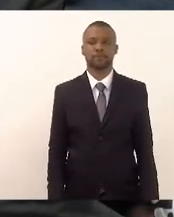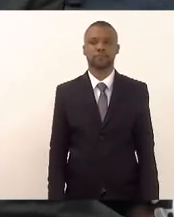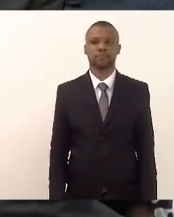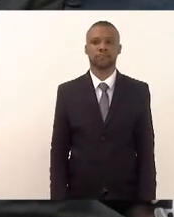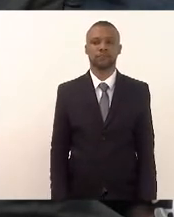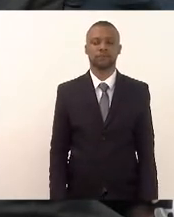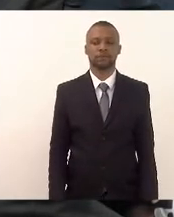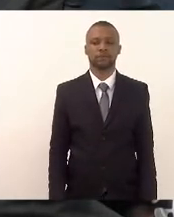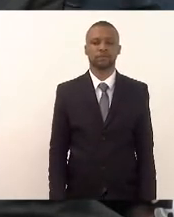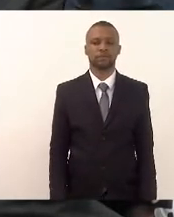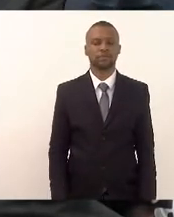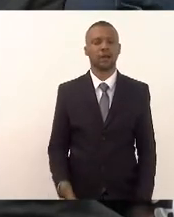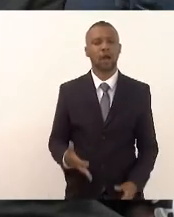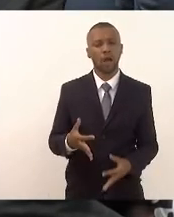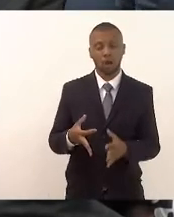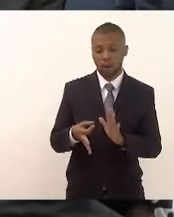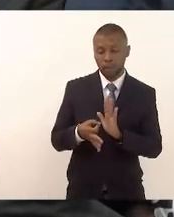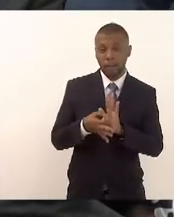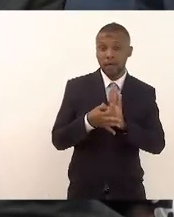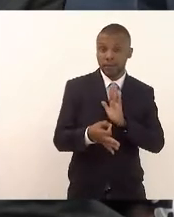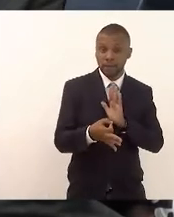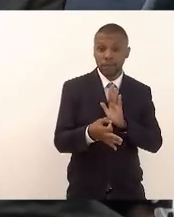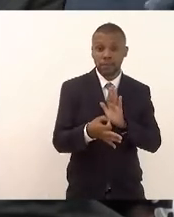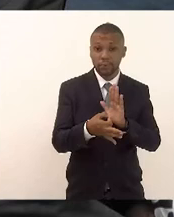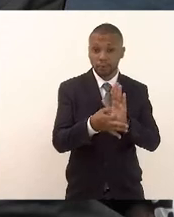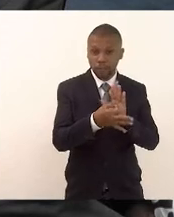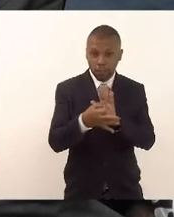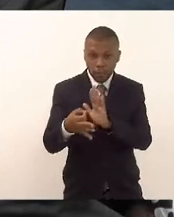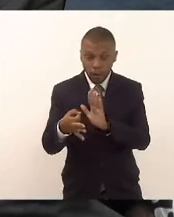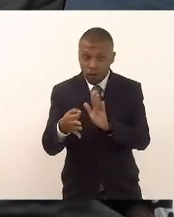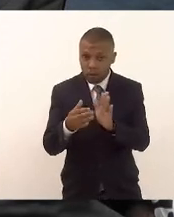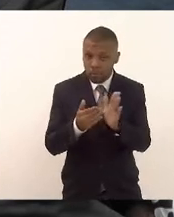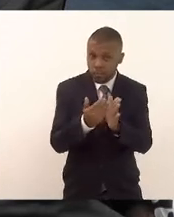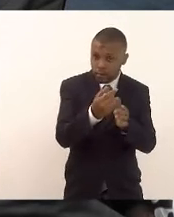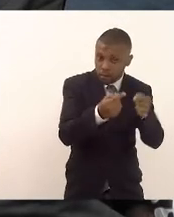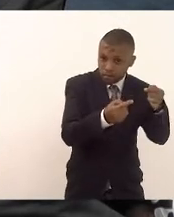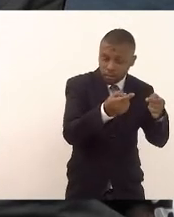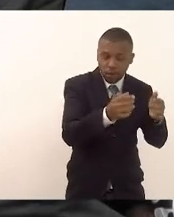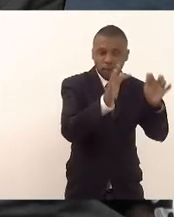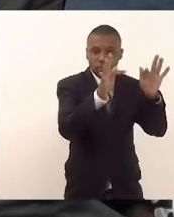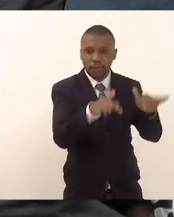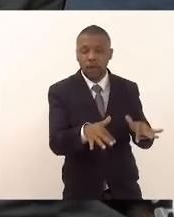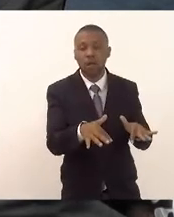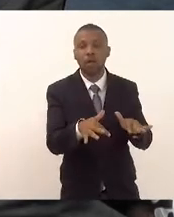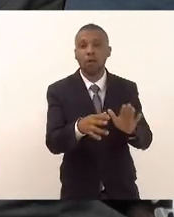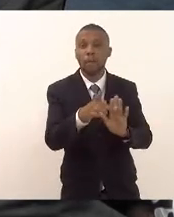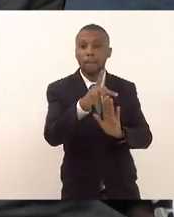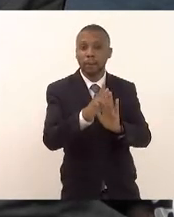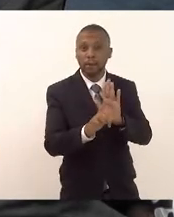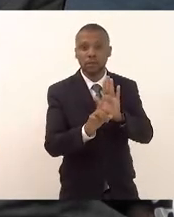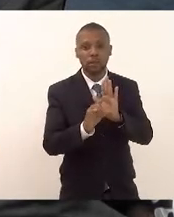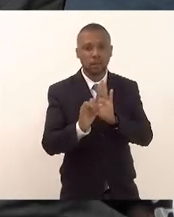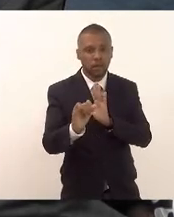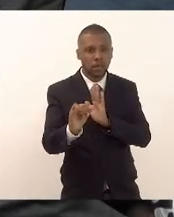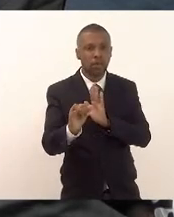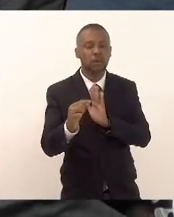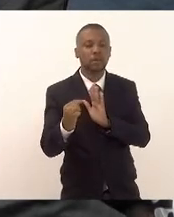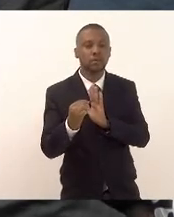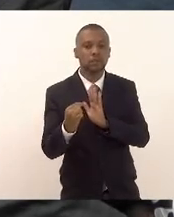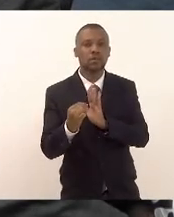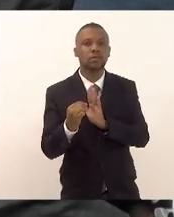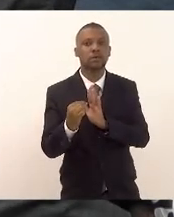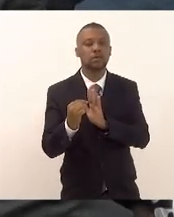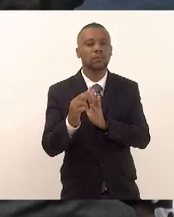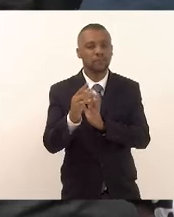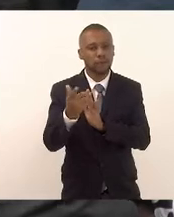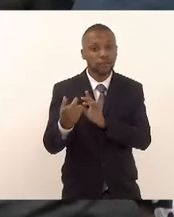Os pareceres emitidos em discussão. Não havendo quem queira discutir, encerra a discussão. Presidente, proposta recebeu 5 emendas e retorna às